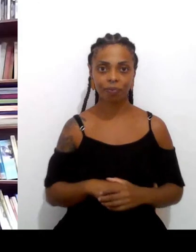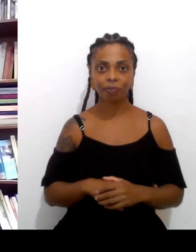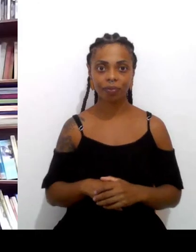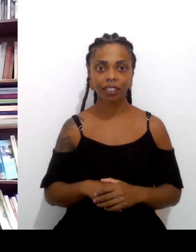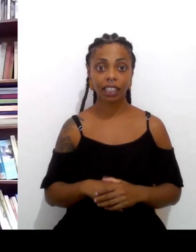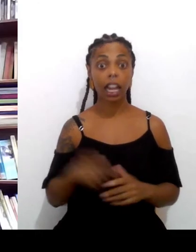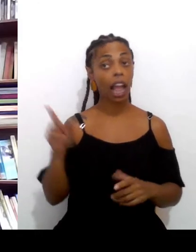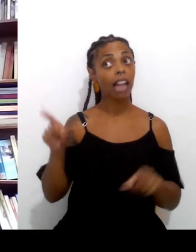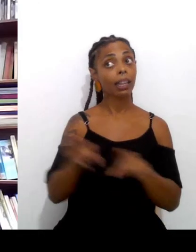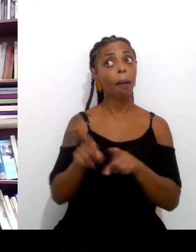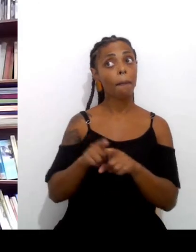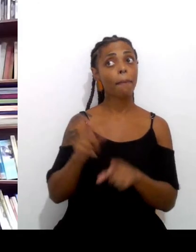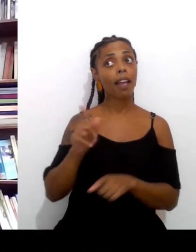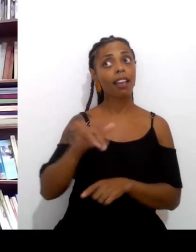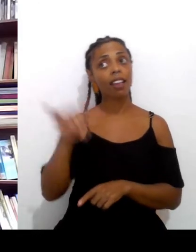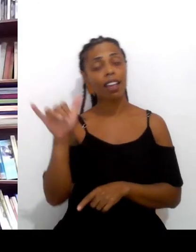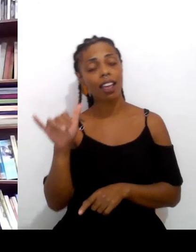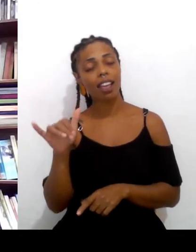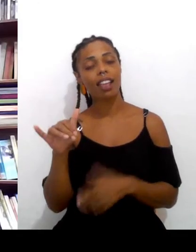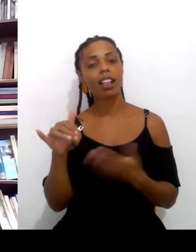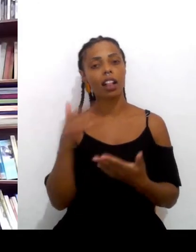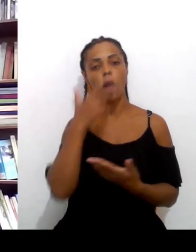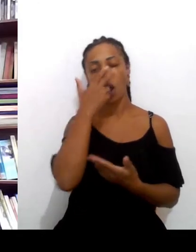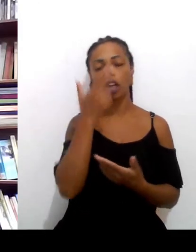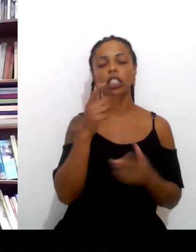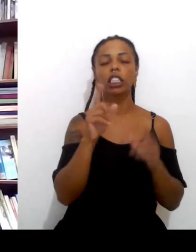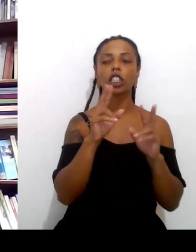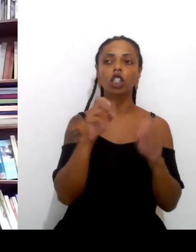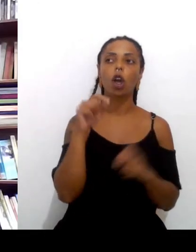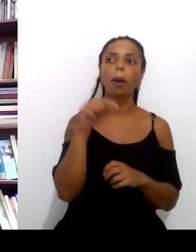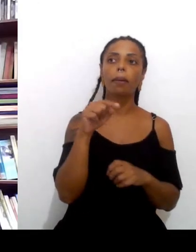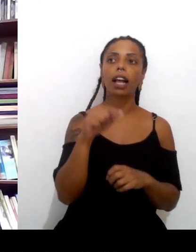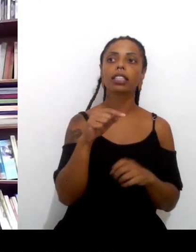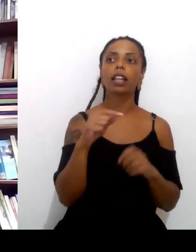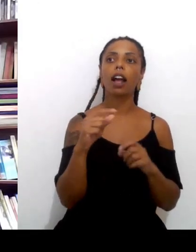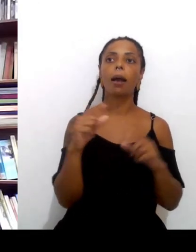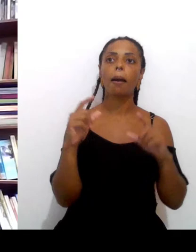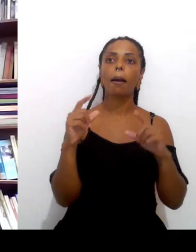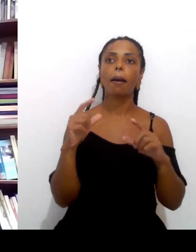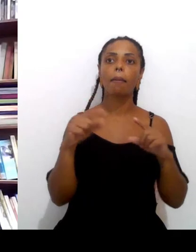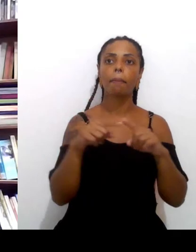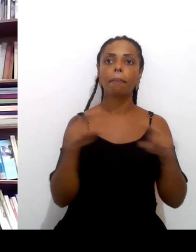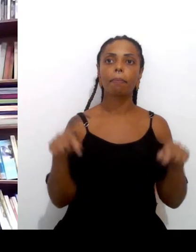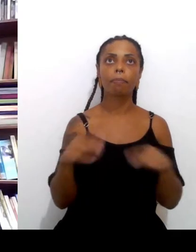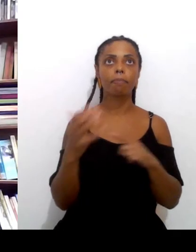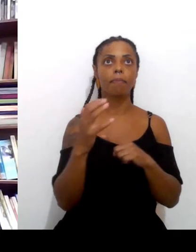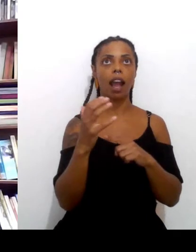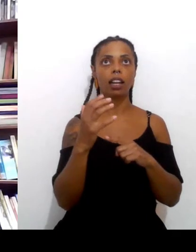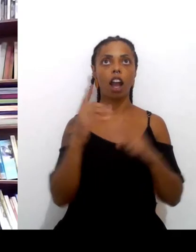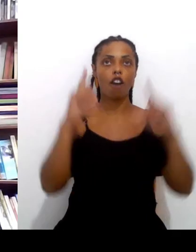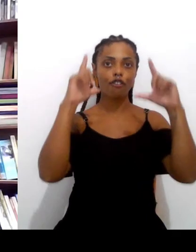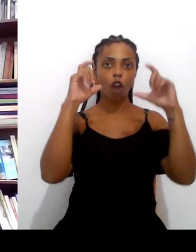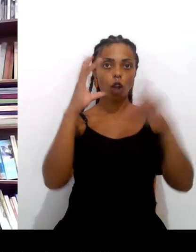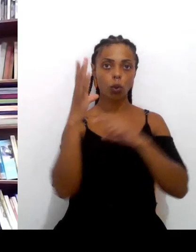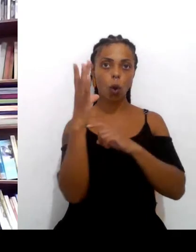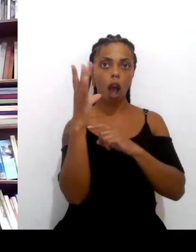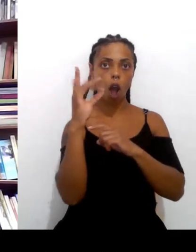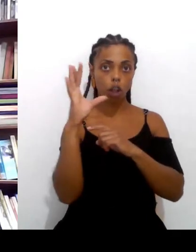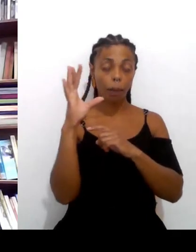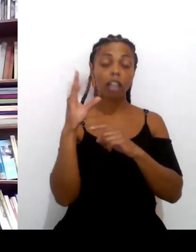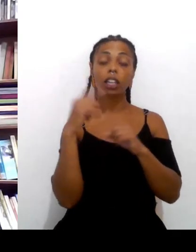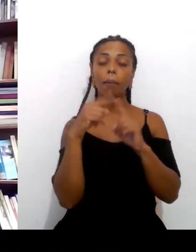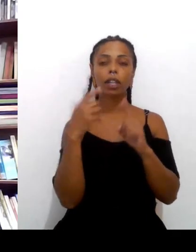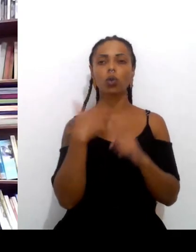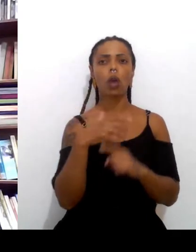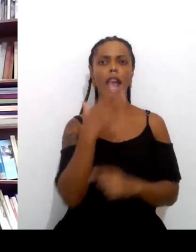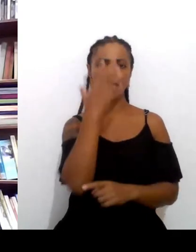gay então talvez acho uma dinâmica aqui em relação às máquinas de foto automática Mas enfim você não quer estar sério assim mas também não quer fazer aquele